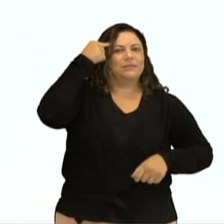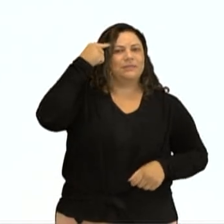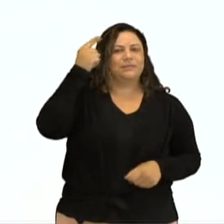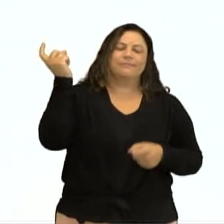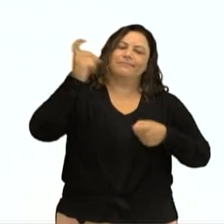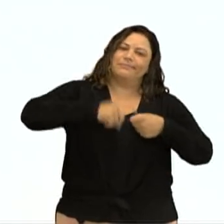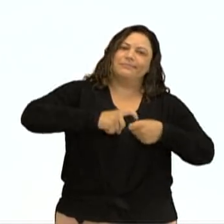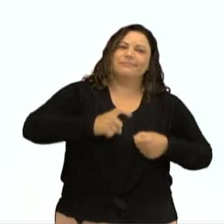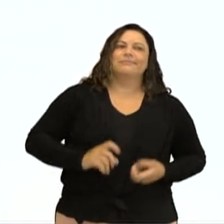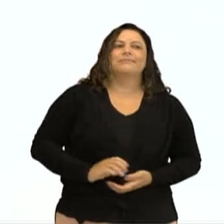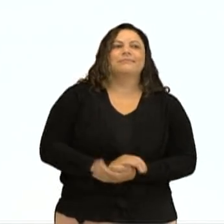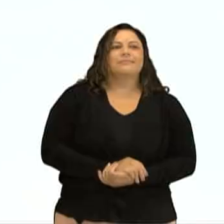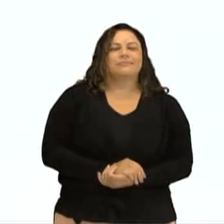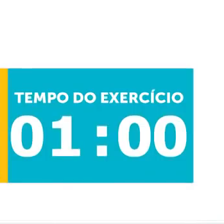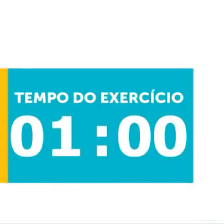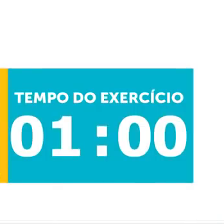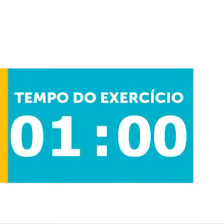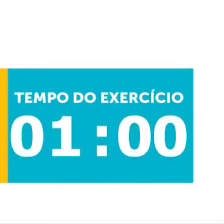eu já retorno.